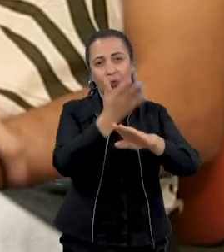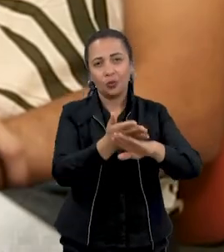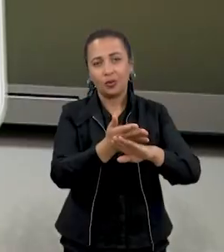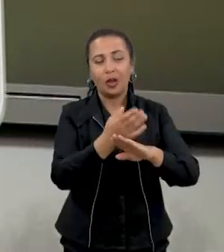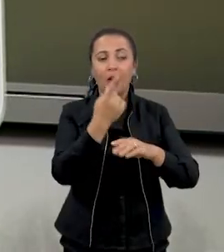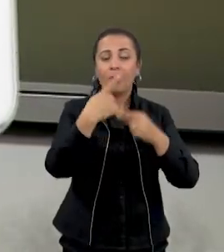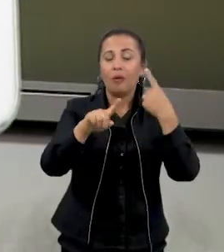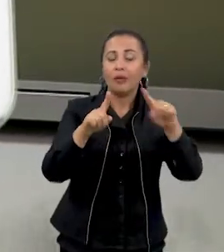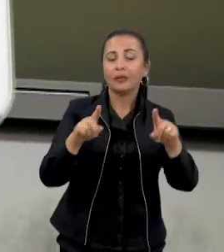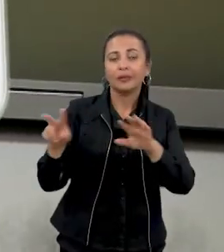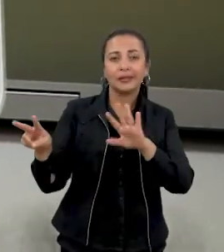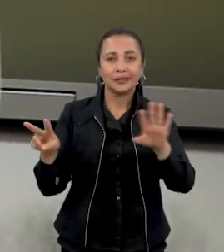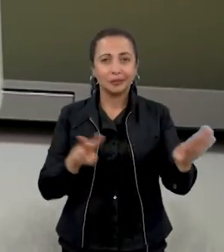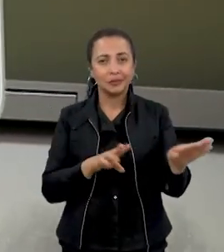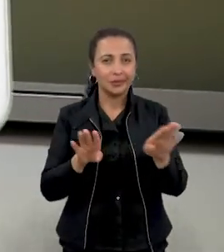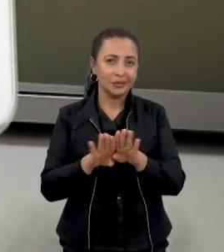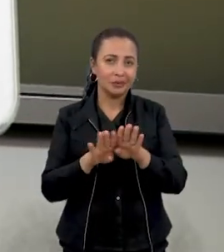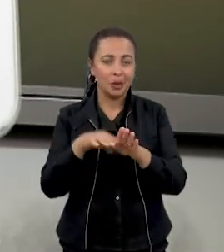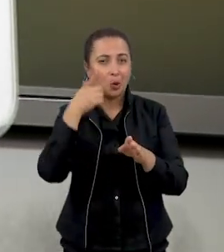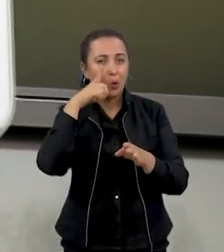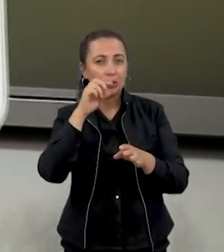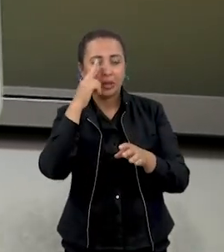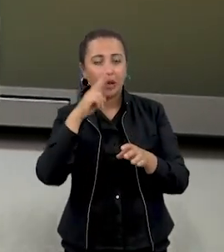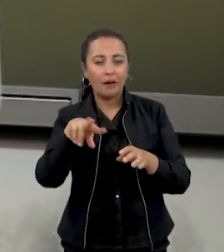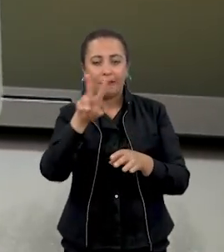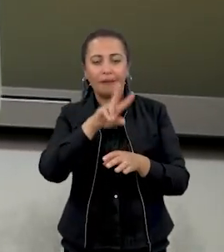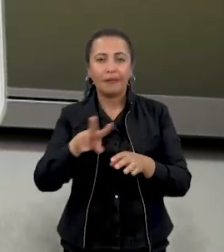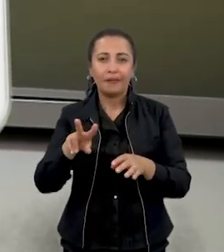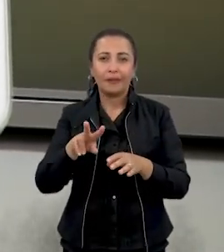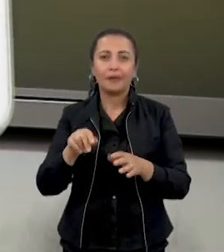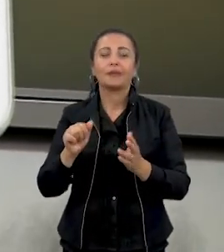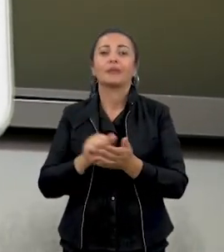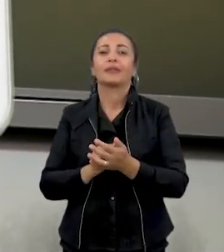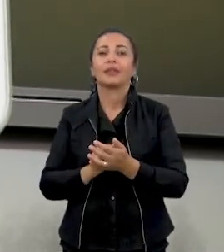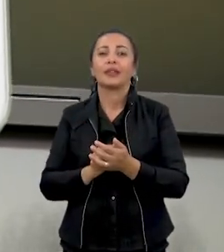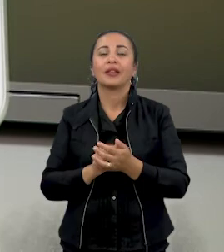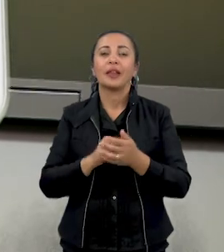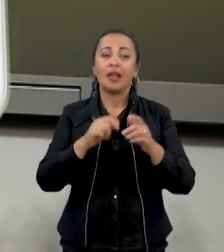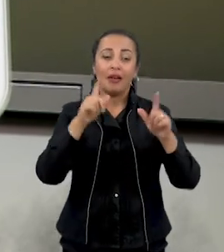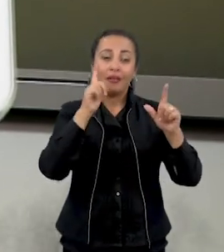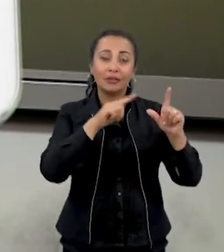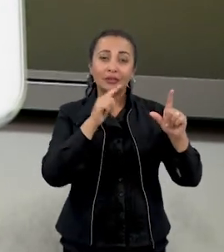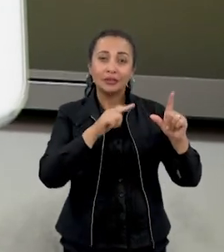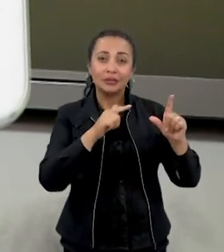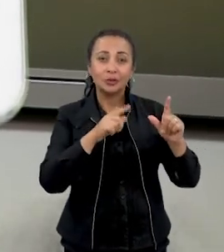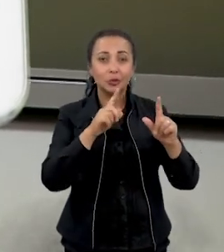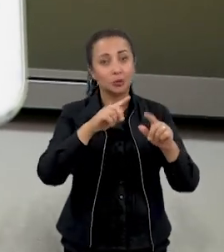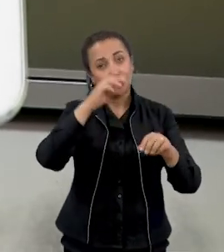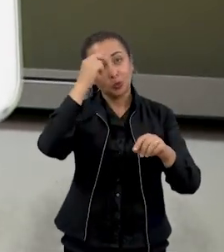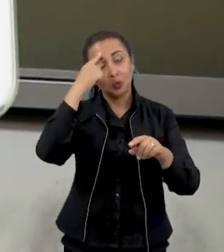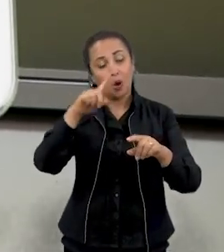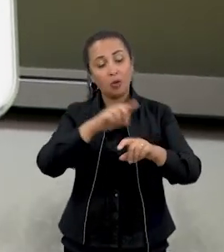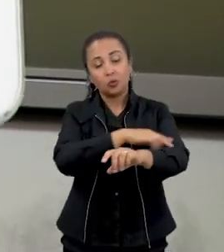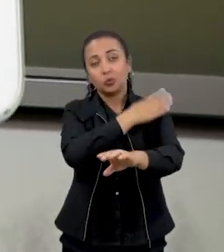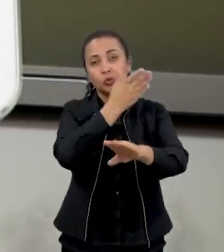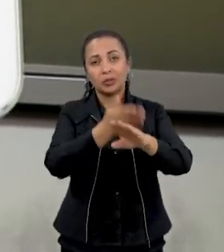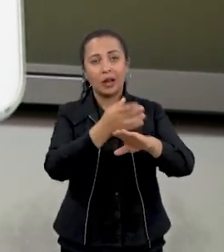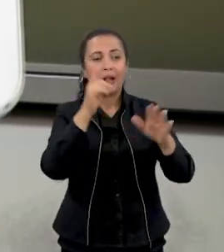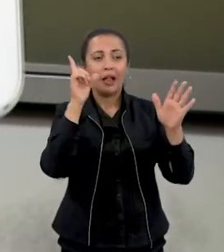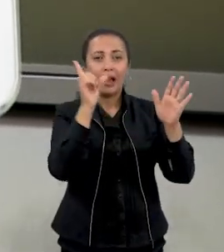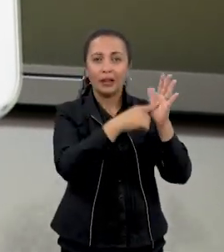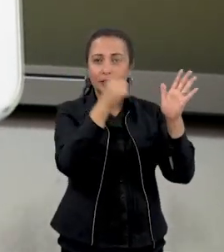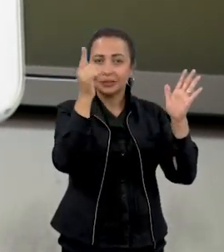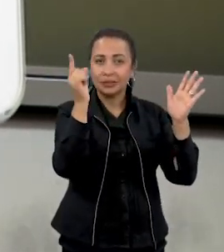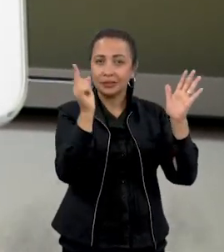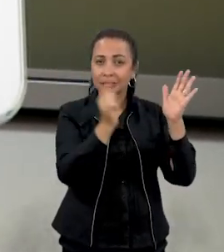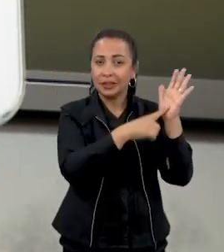dia inteiro ou durante a semana inteira também. Ela consegue ver as atividades da semana aqui. E aí durante o dia,